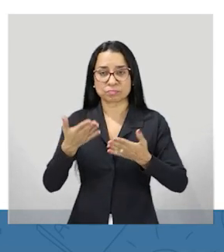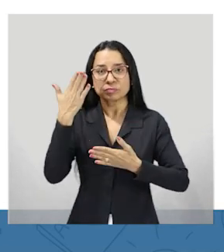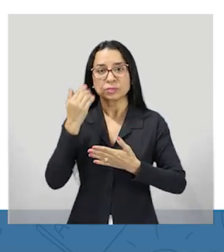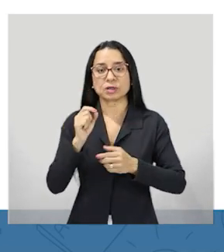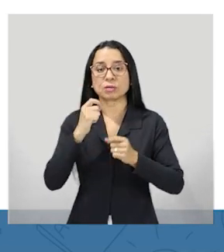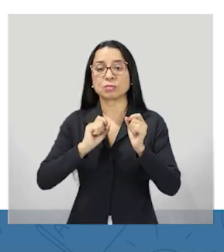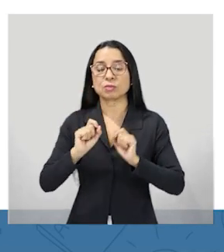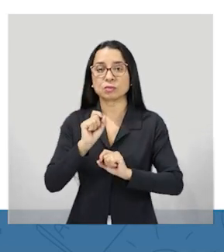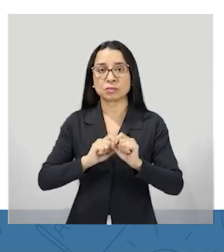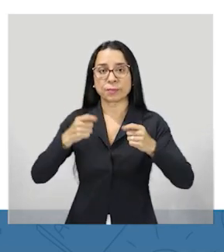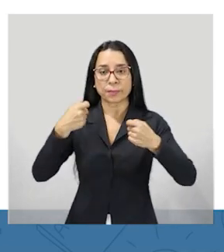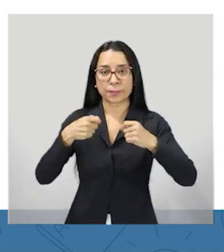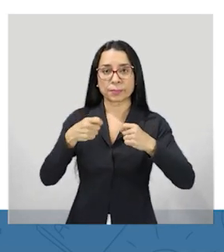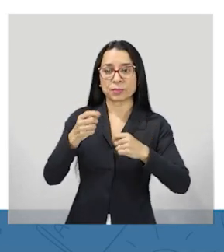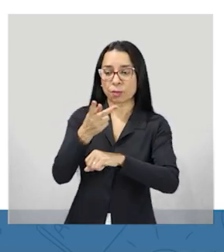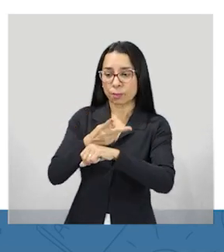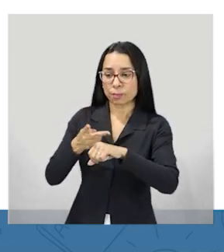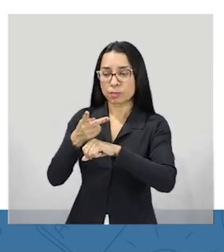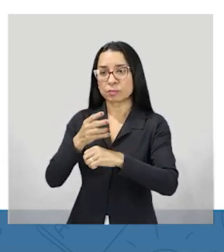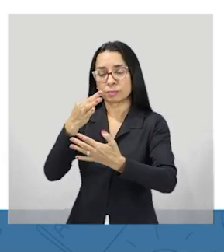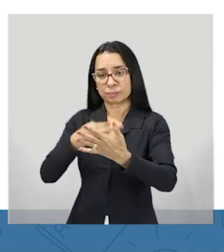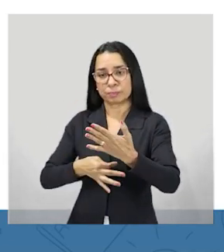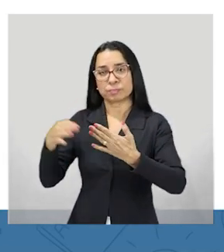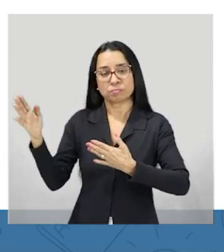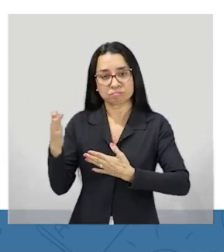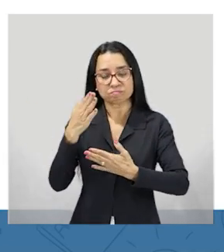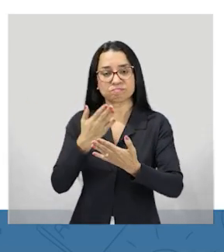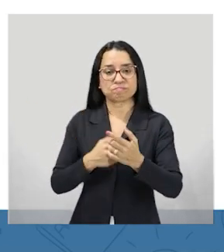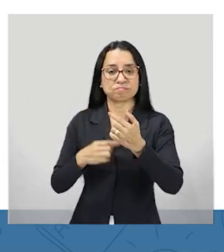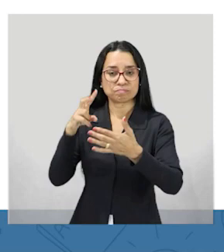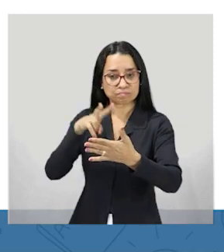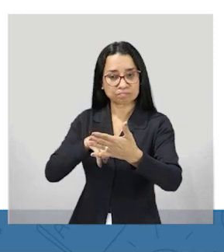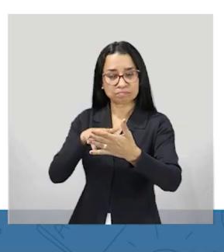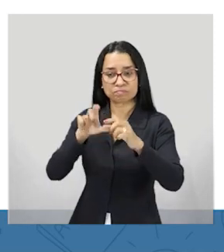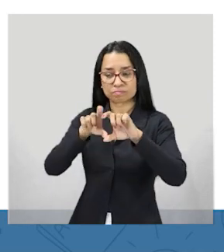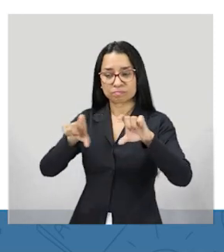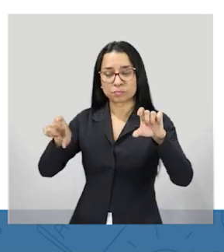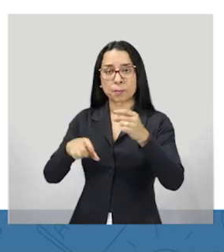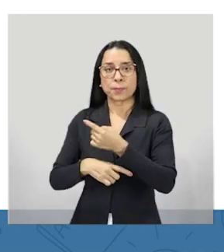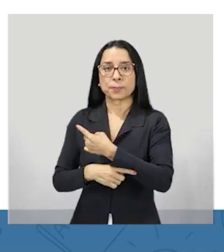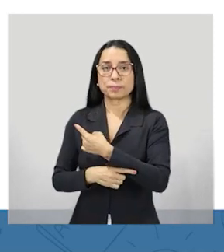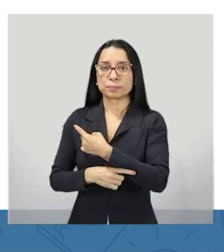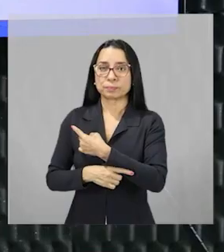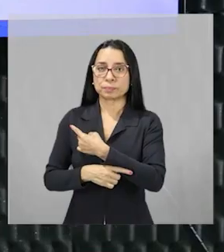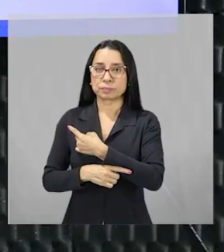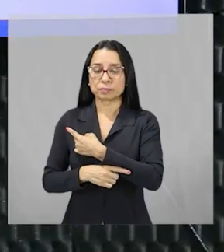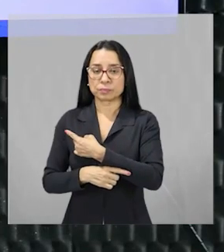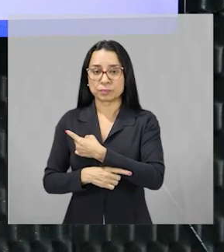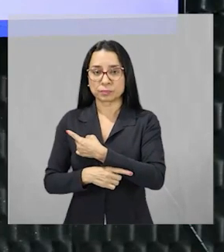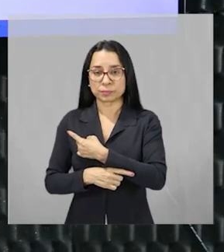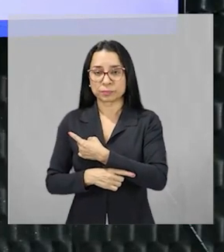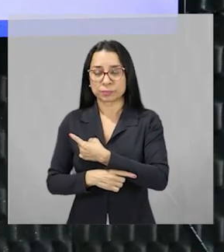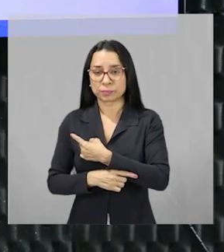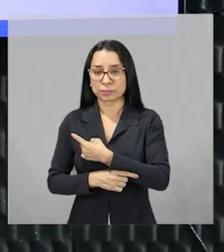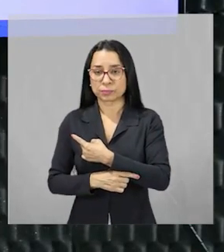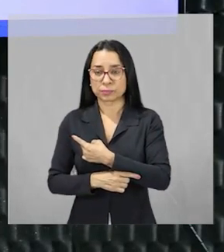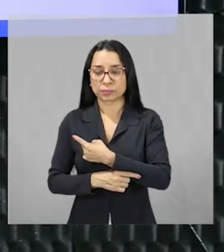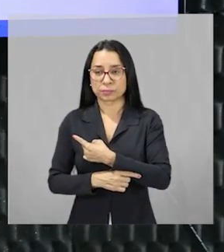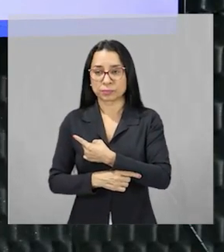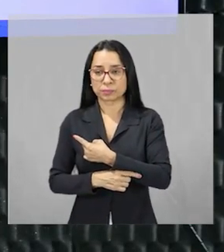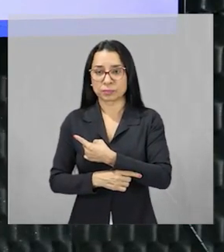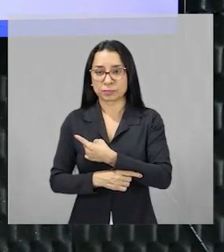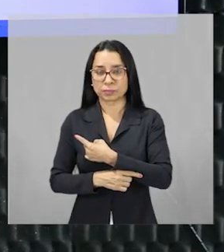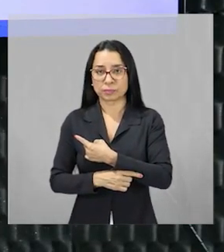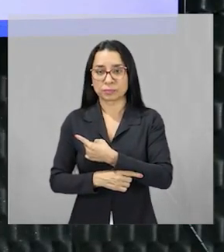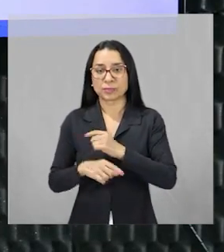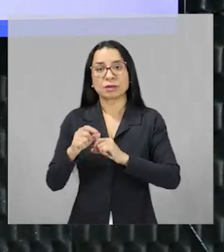que precisamos, né, buscar nesse texto. Vamos lá ler esse texto com calma. Hoje, o Rio de Janeiro, para aí, eu